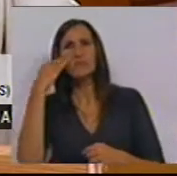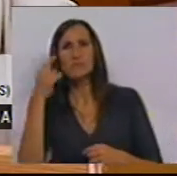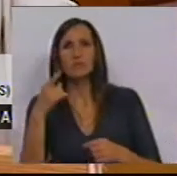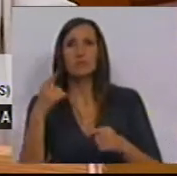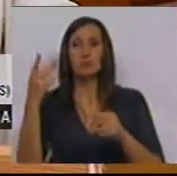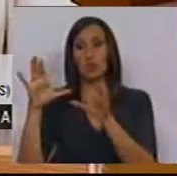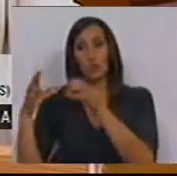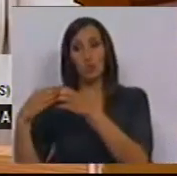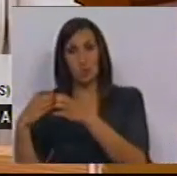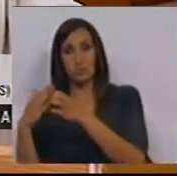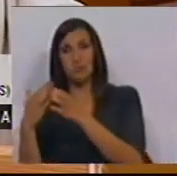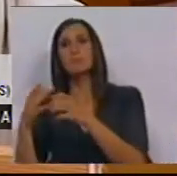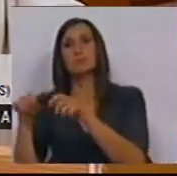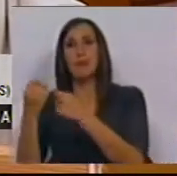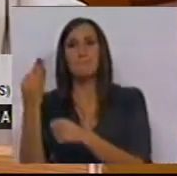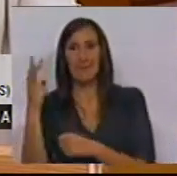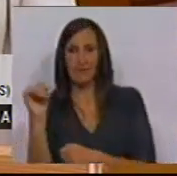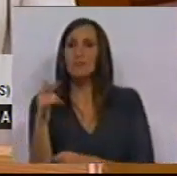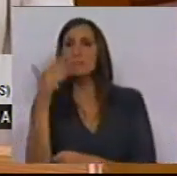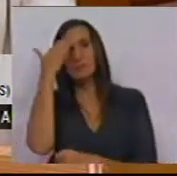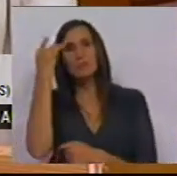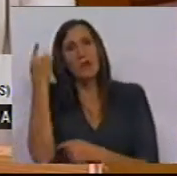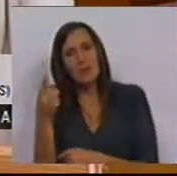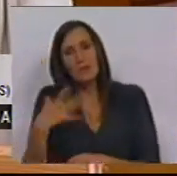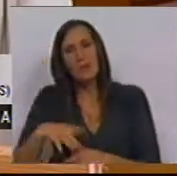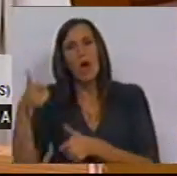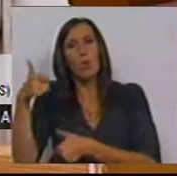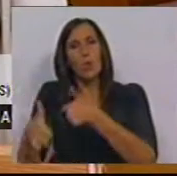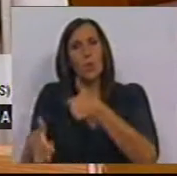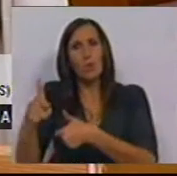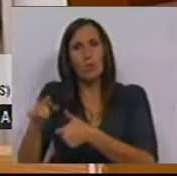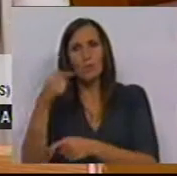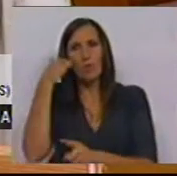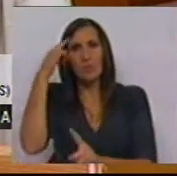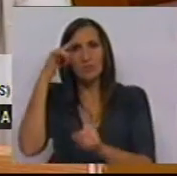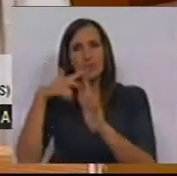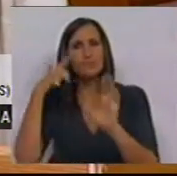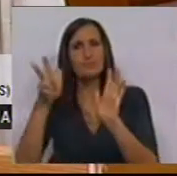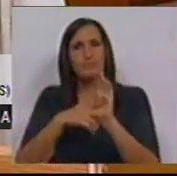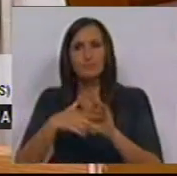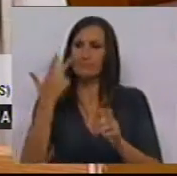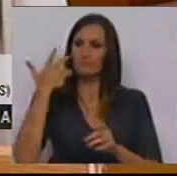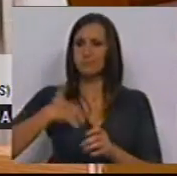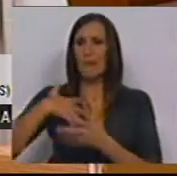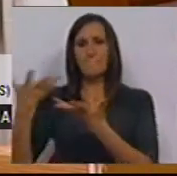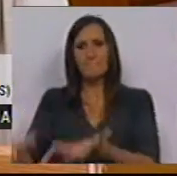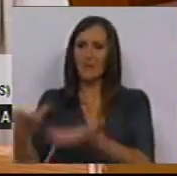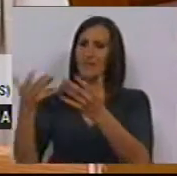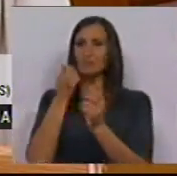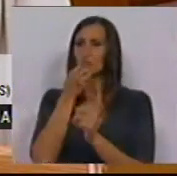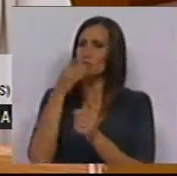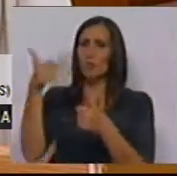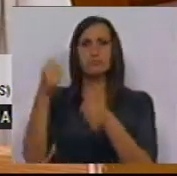Entendemos, grupo parlamentar do Partido Socialista, dever concorrer para o reconhecimento de mérito deste tipo de